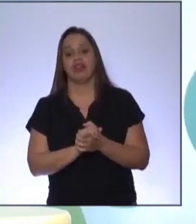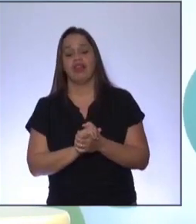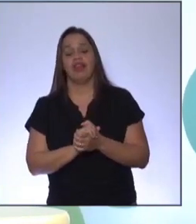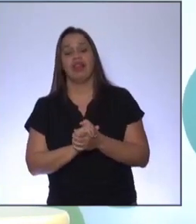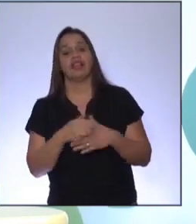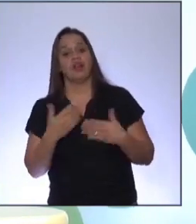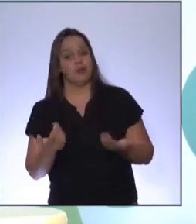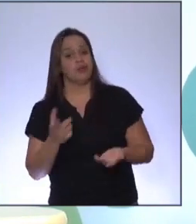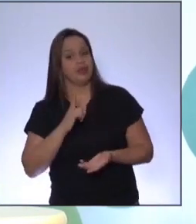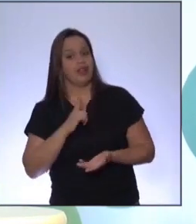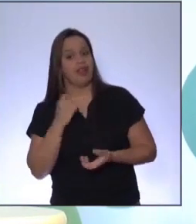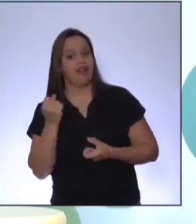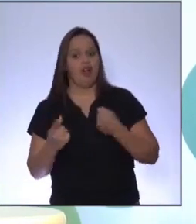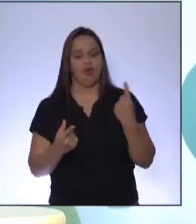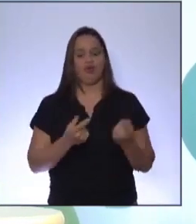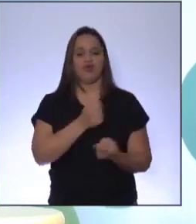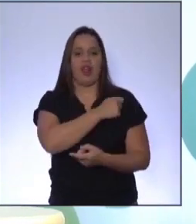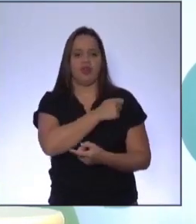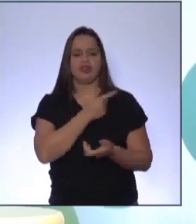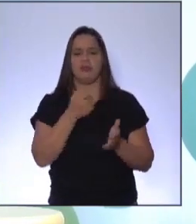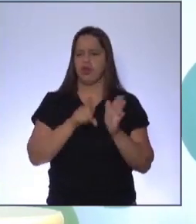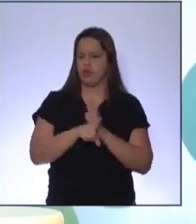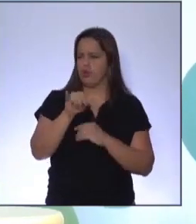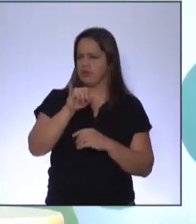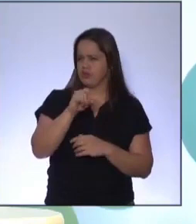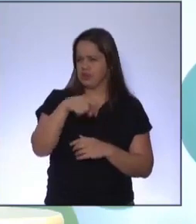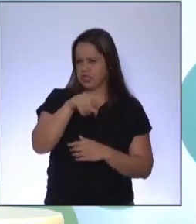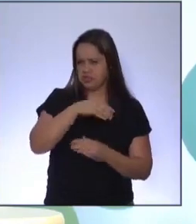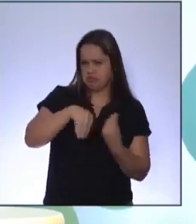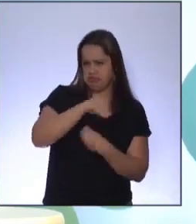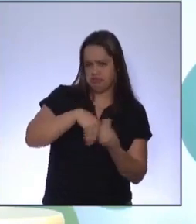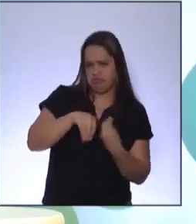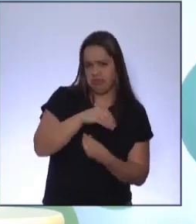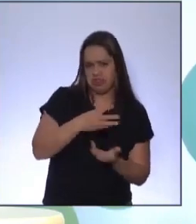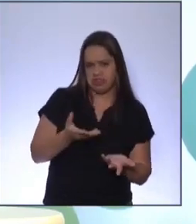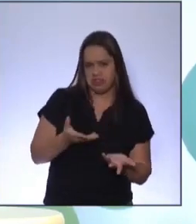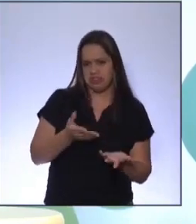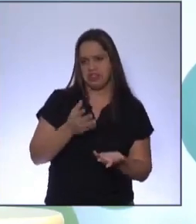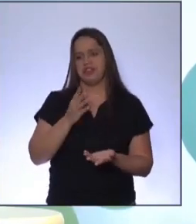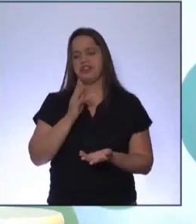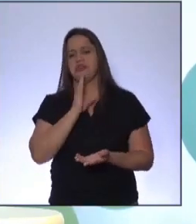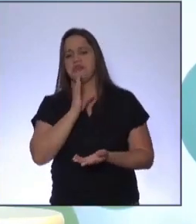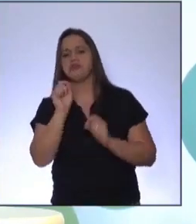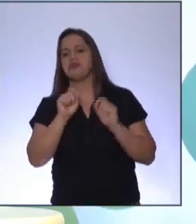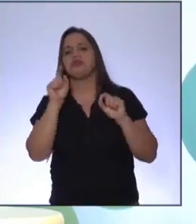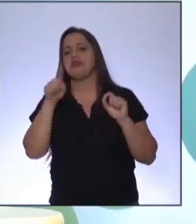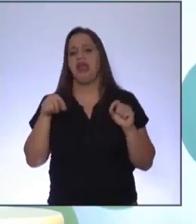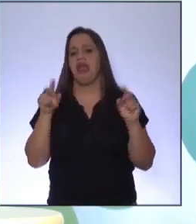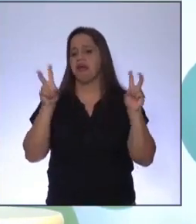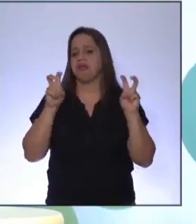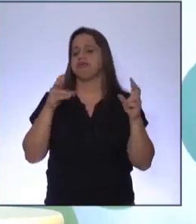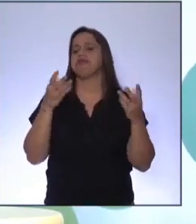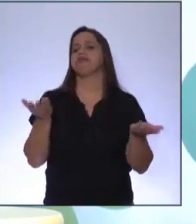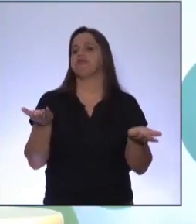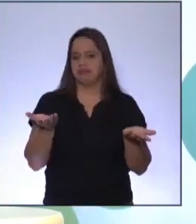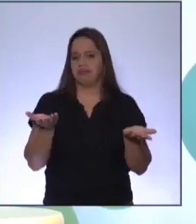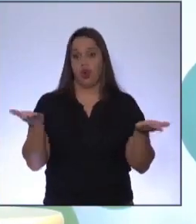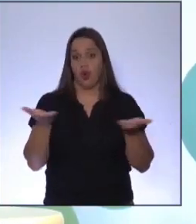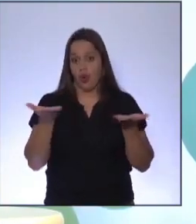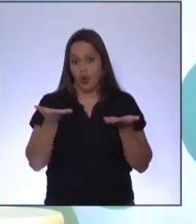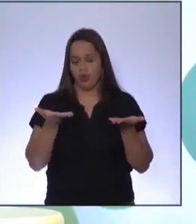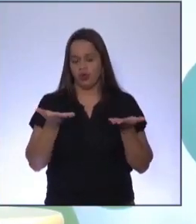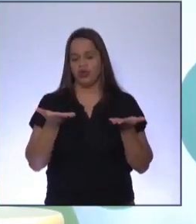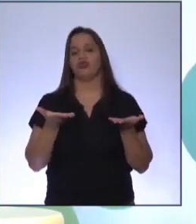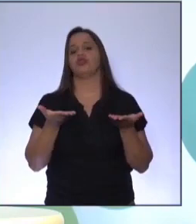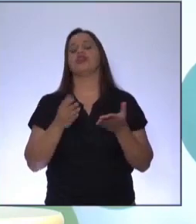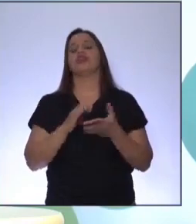até quando o professor Robson perguntou se vocês conheciam ou não, ou sabiam o que seria tratado nesse